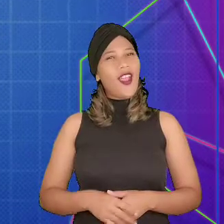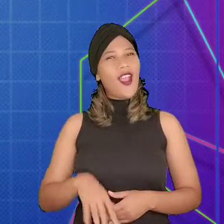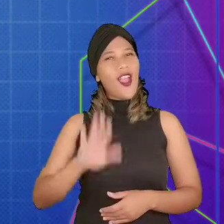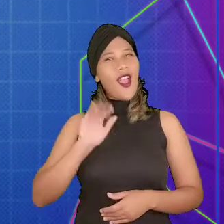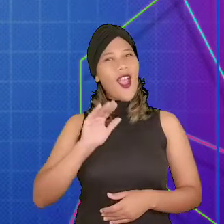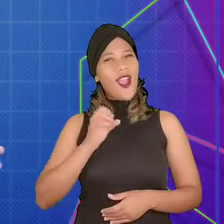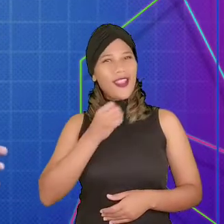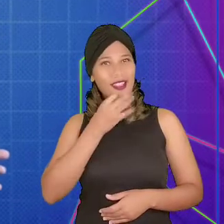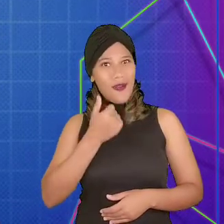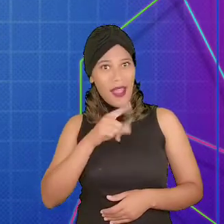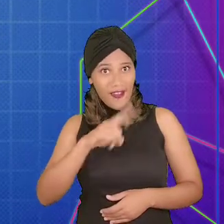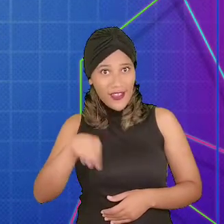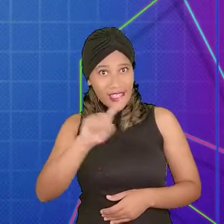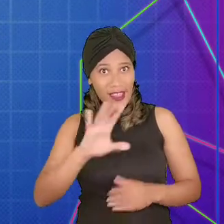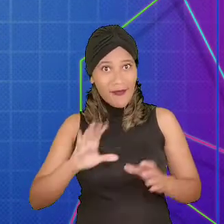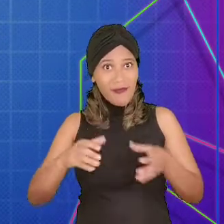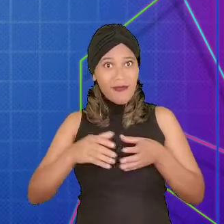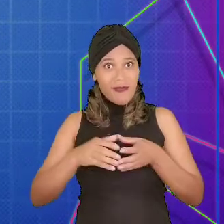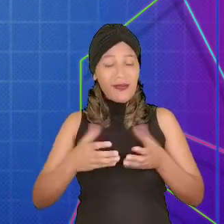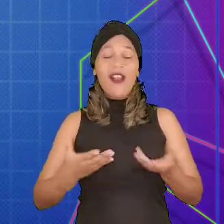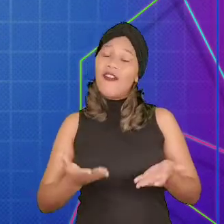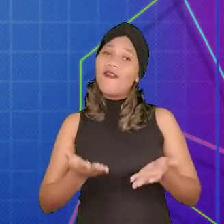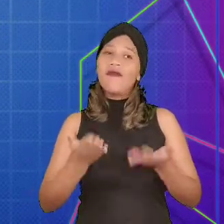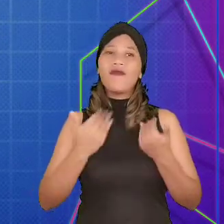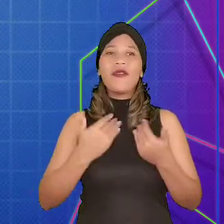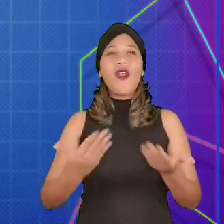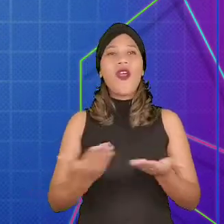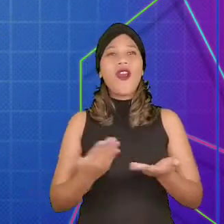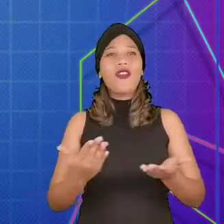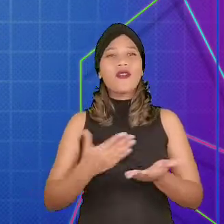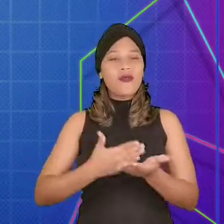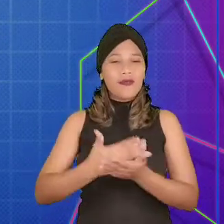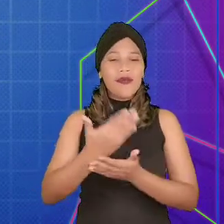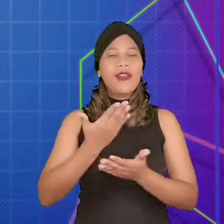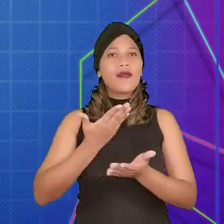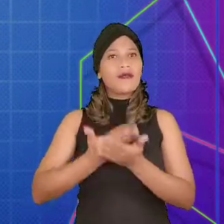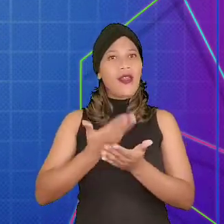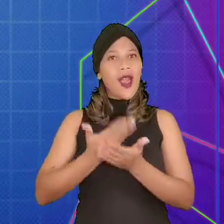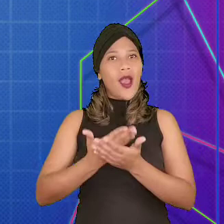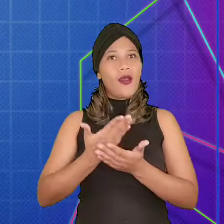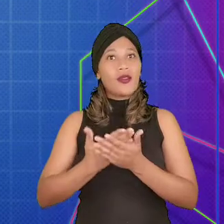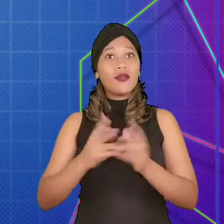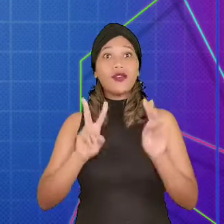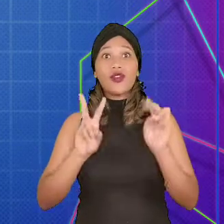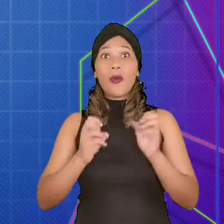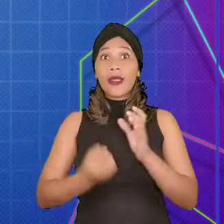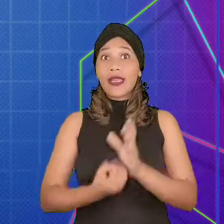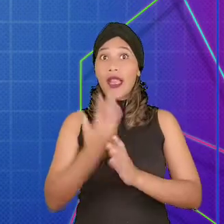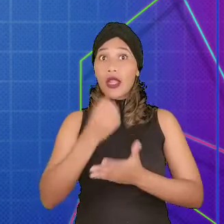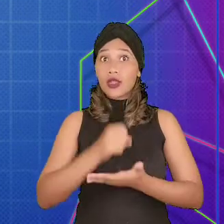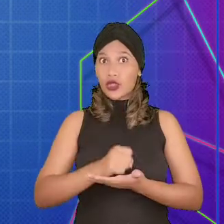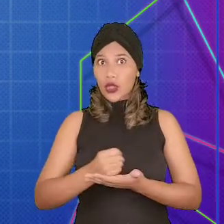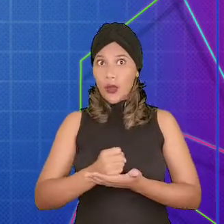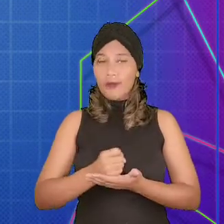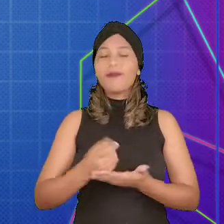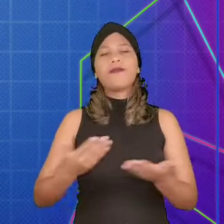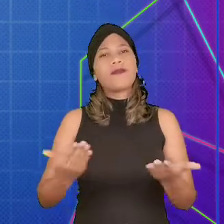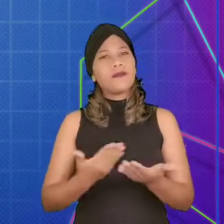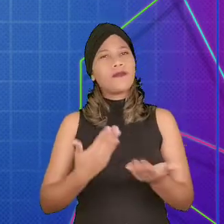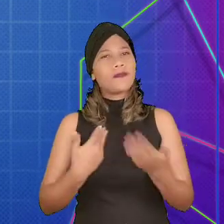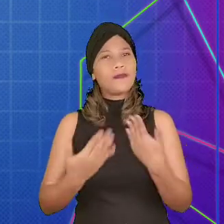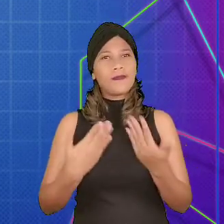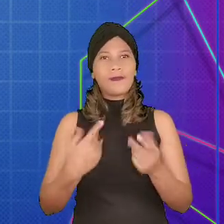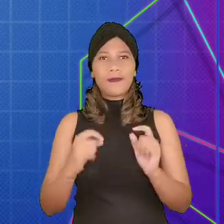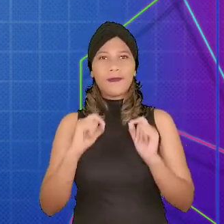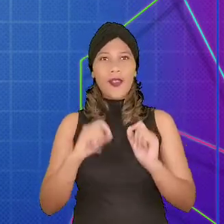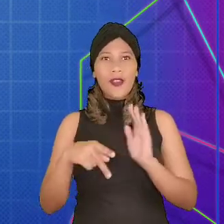Salve família! Tudo tranquilo com vocês? Hoje nós estamos aqui para começar mais uma das nossas aulas de criar jogos. E nessa aula de